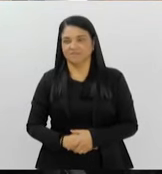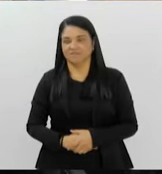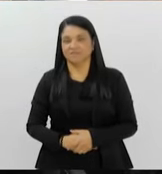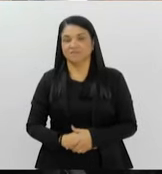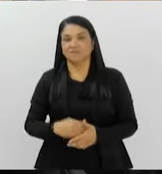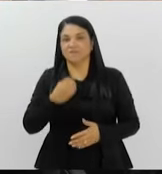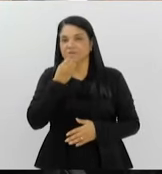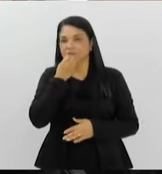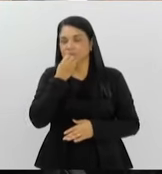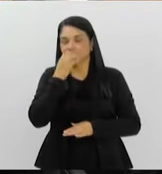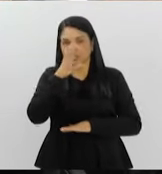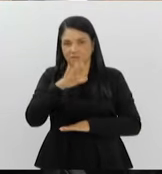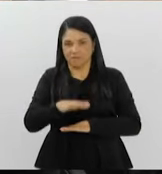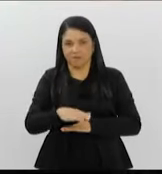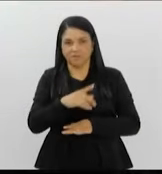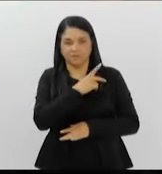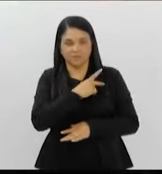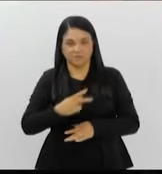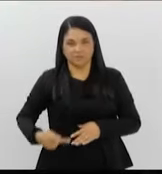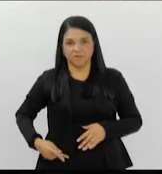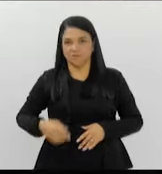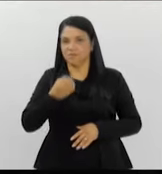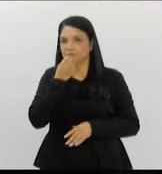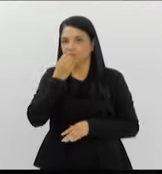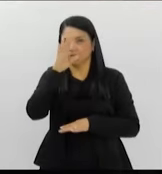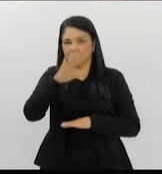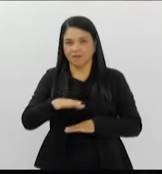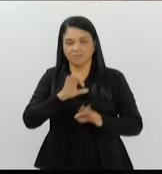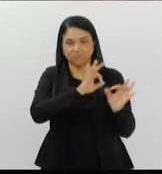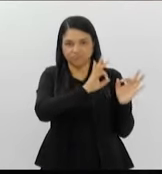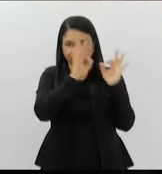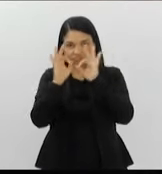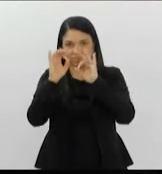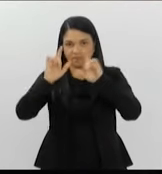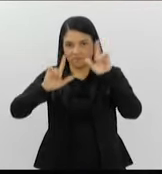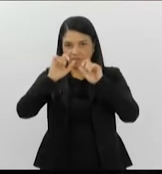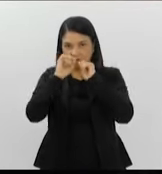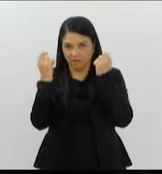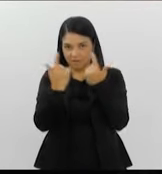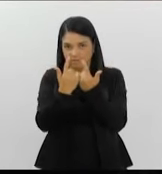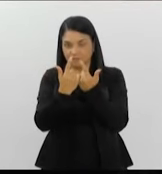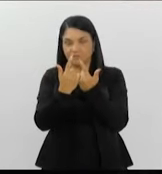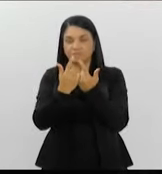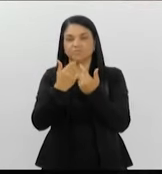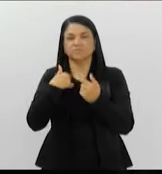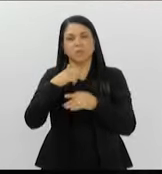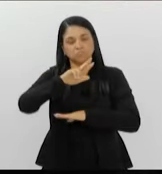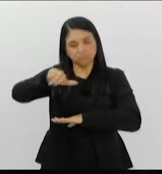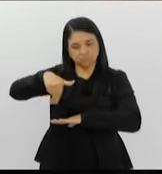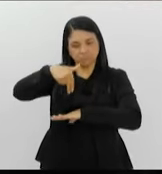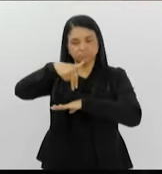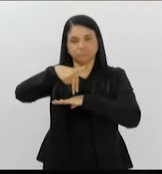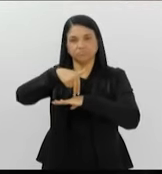Boa tarde, presidente. Boa tarde a todos que nos assistem pela TV Alerge. Eu venho à tribuna